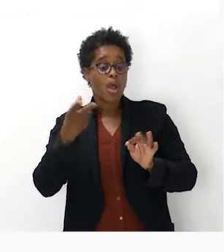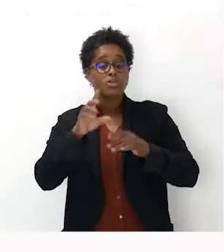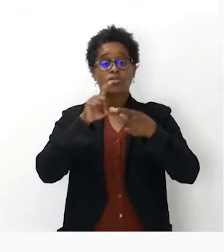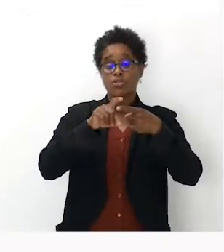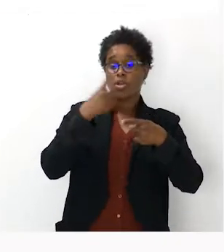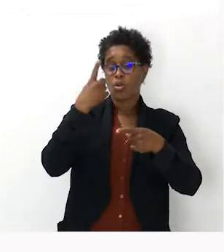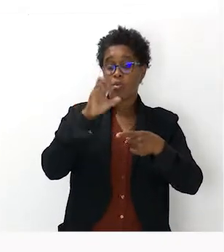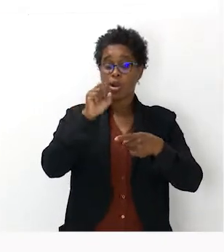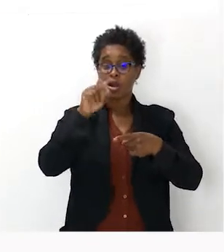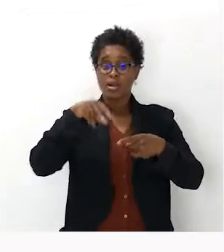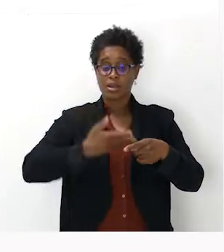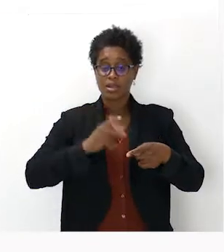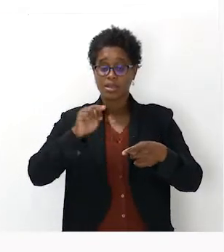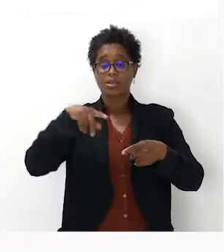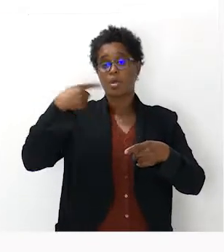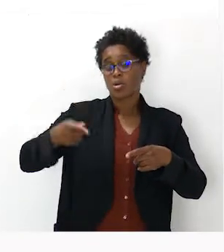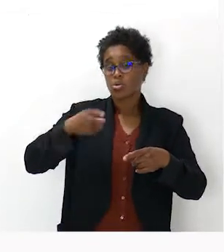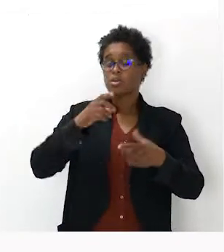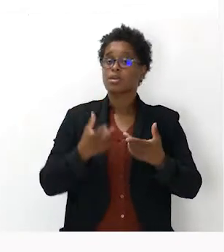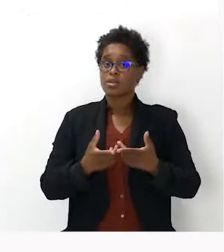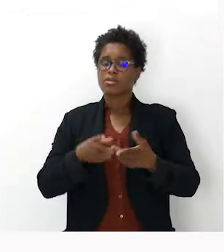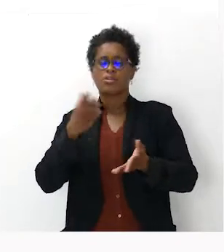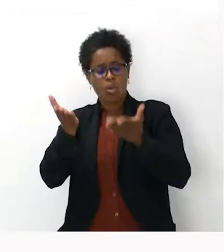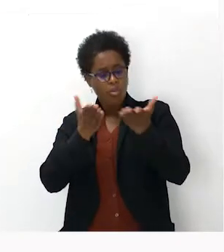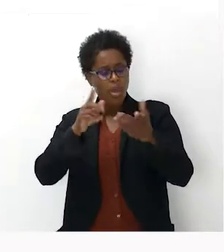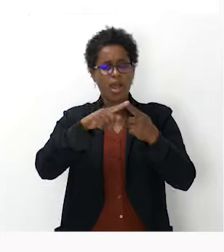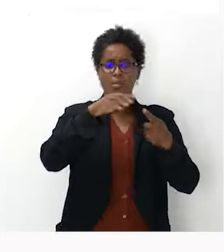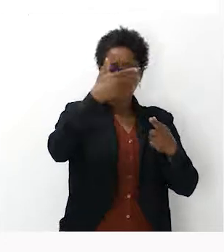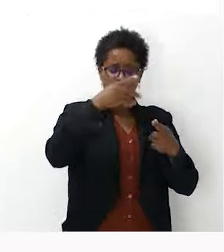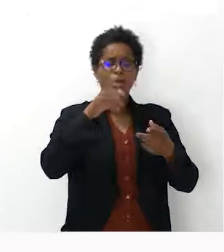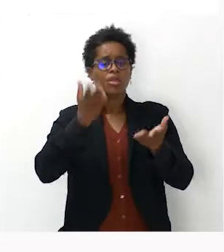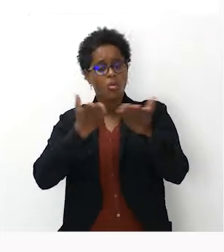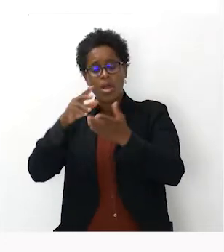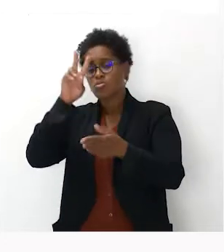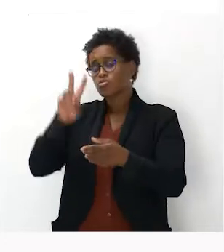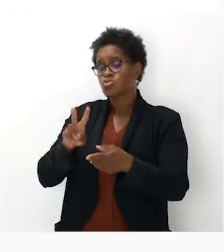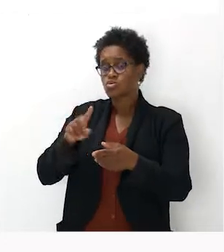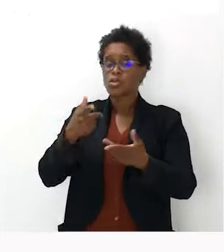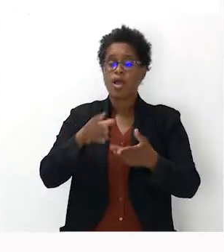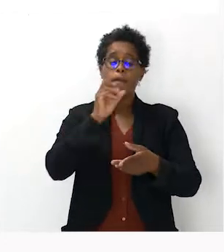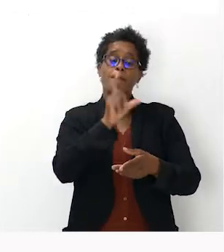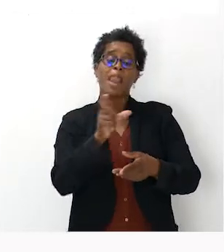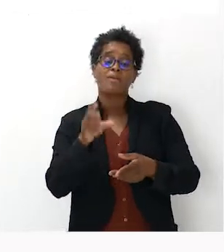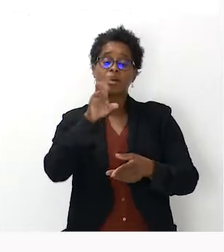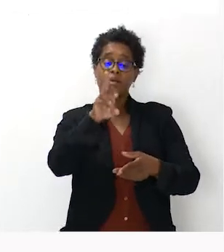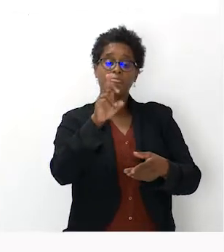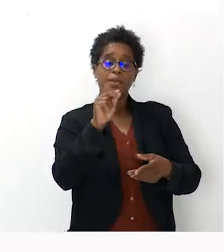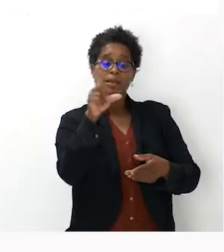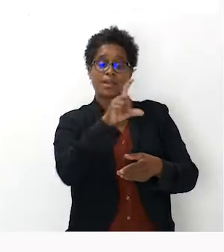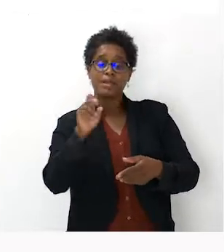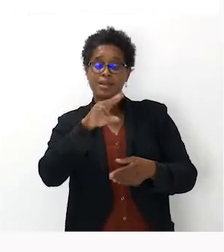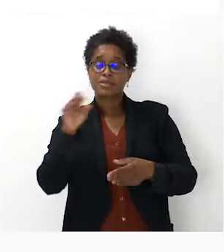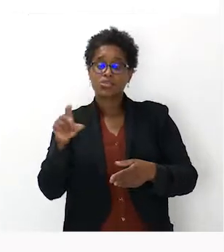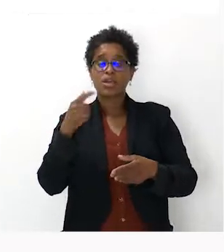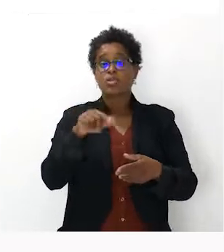pela outra, estamos comparando a primeira com a segunda. A palavra razão vem do latim